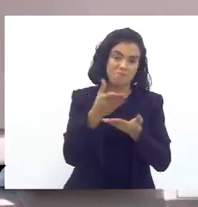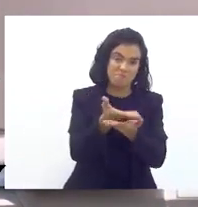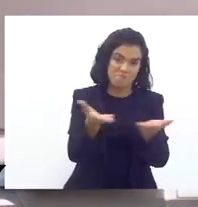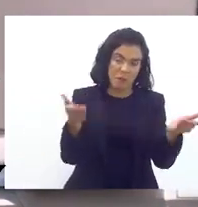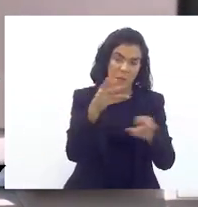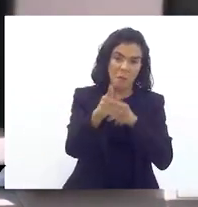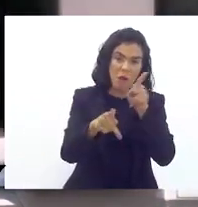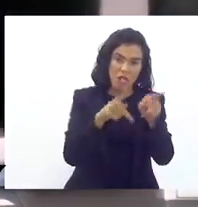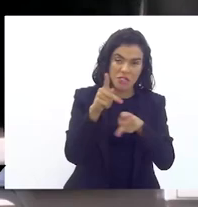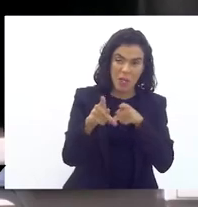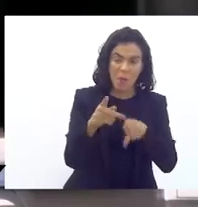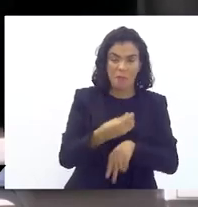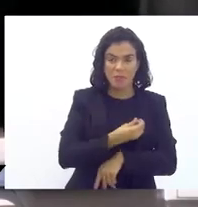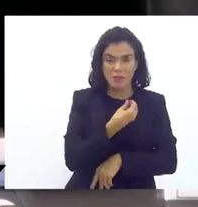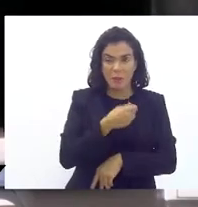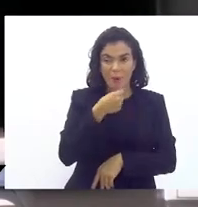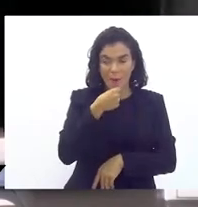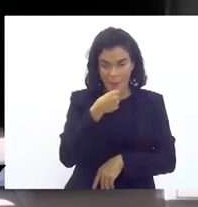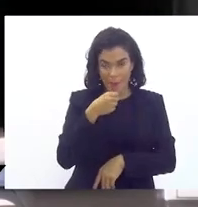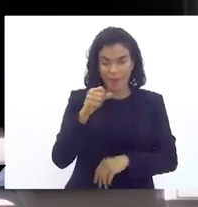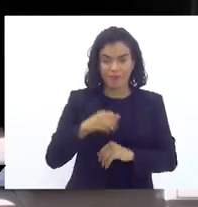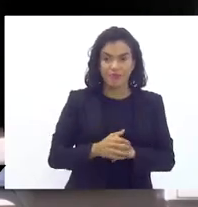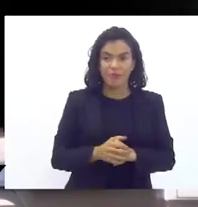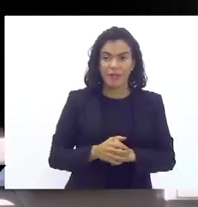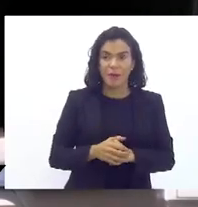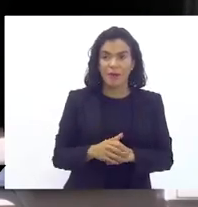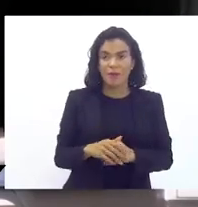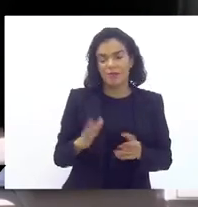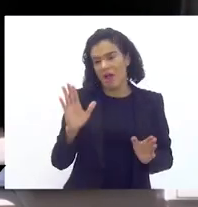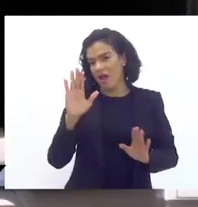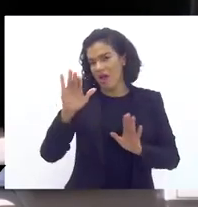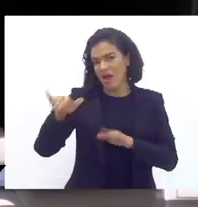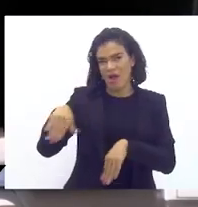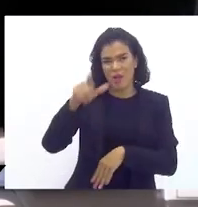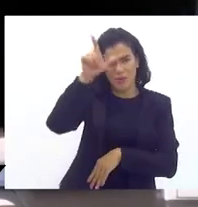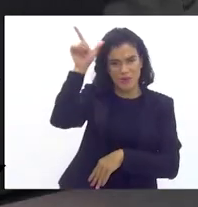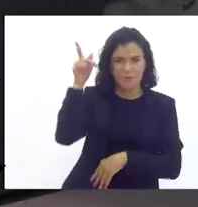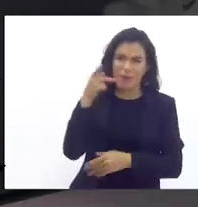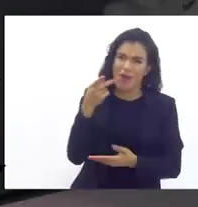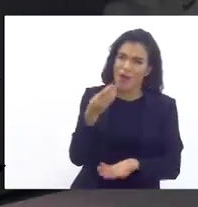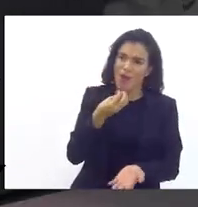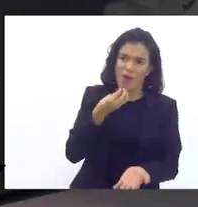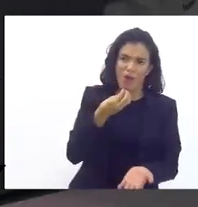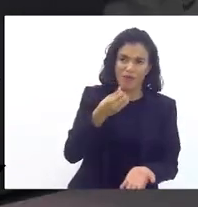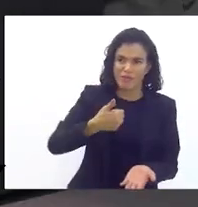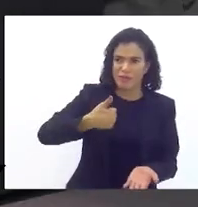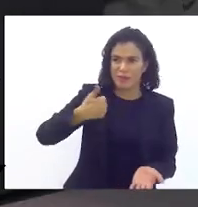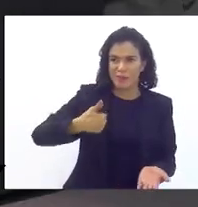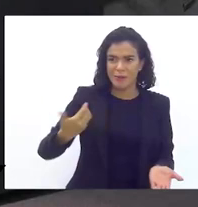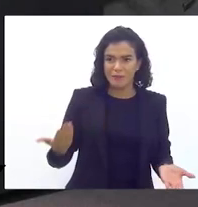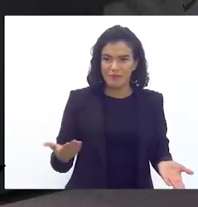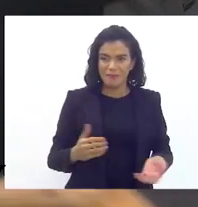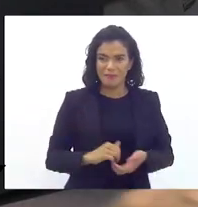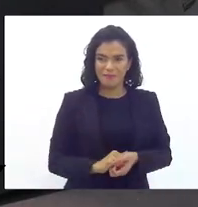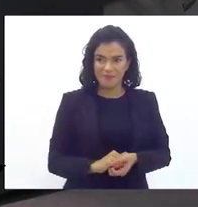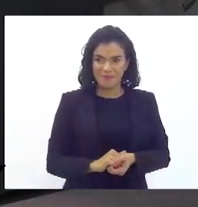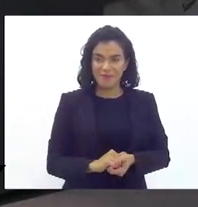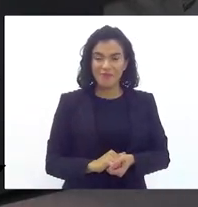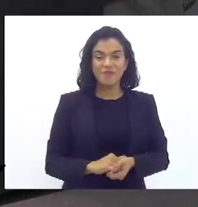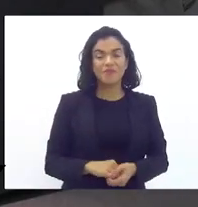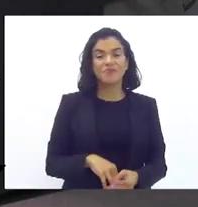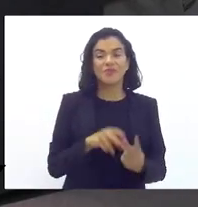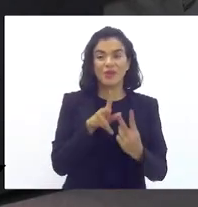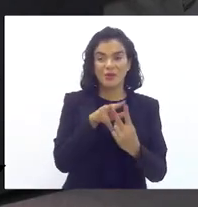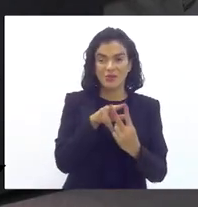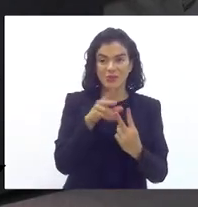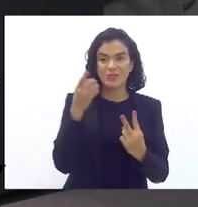não vocês dois logo em seguida em seguida deputada Roberta os dois parlamentares